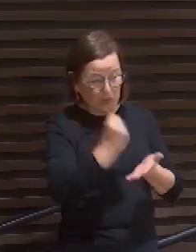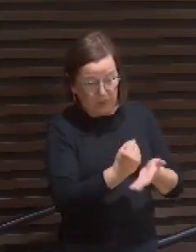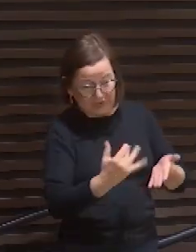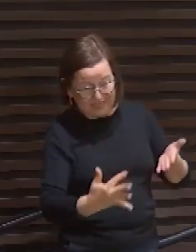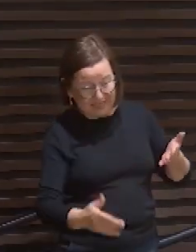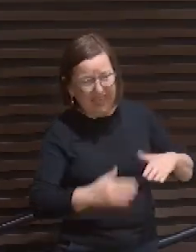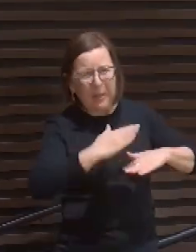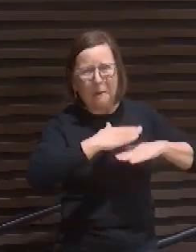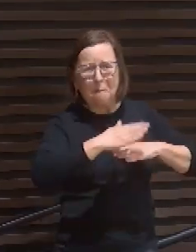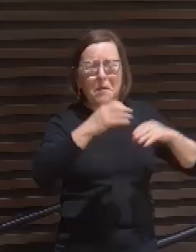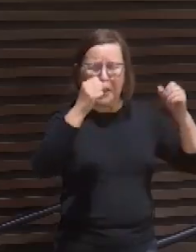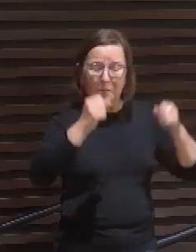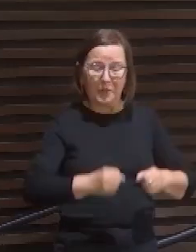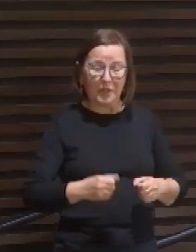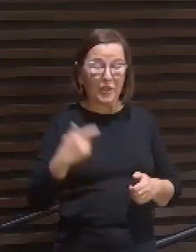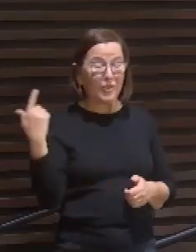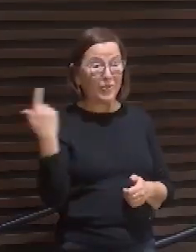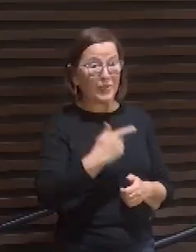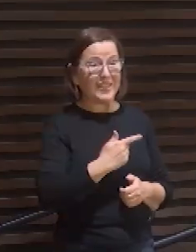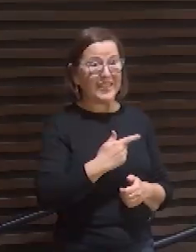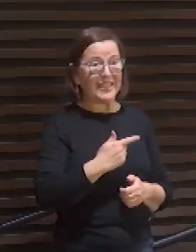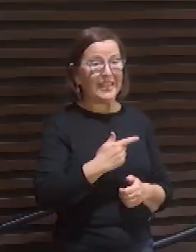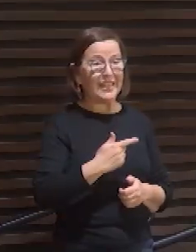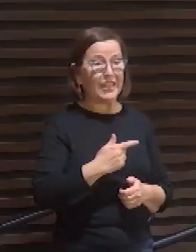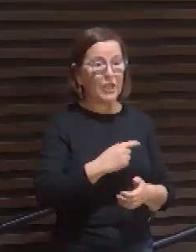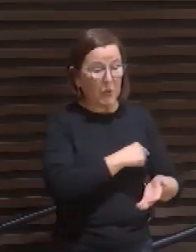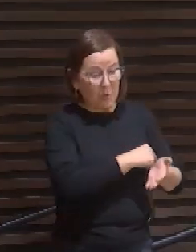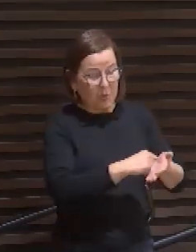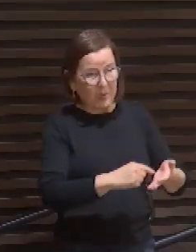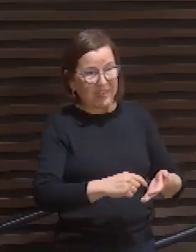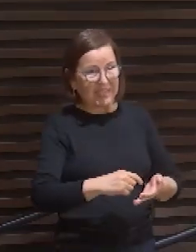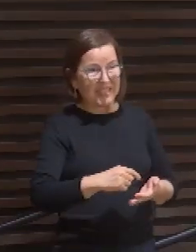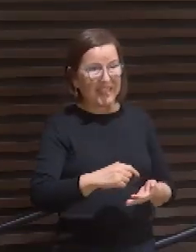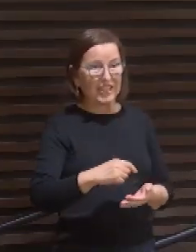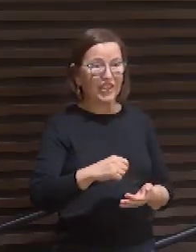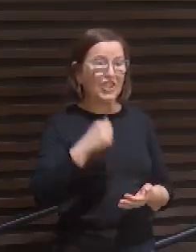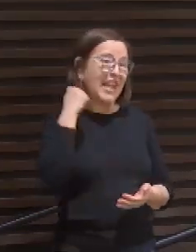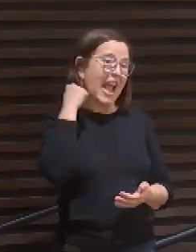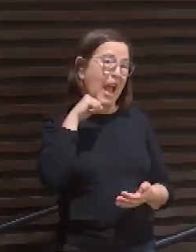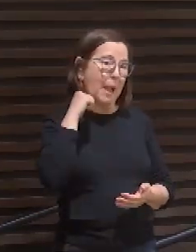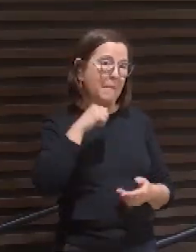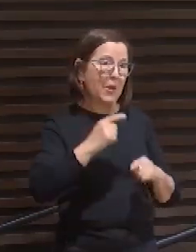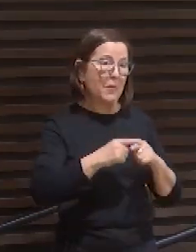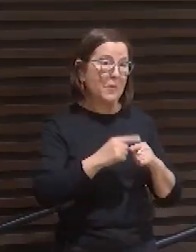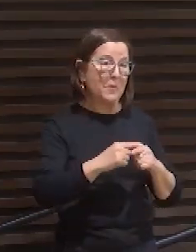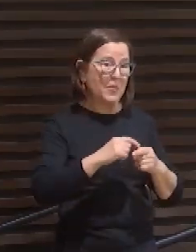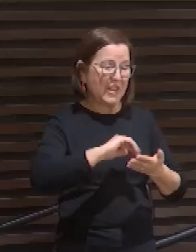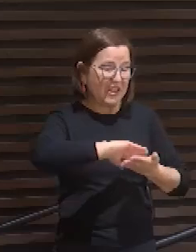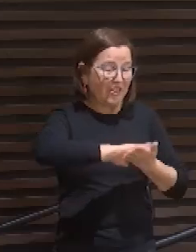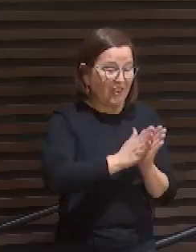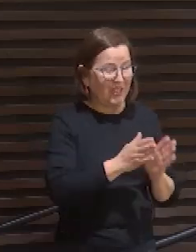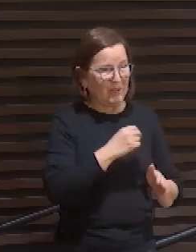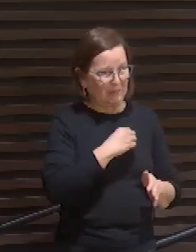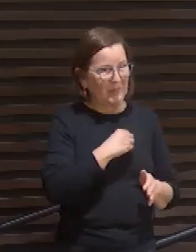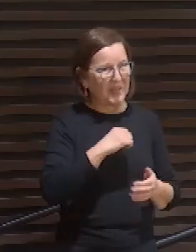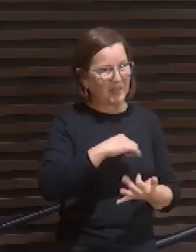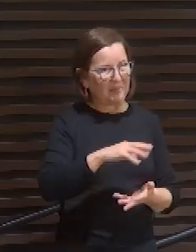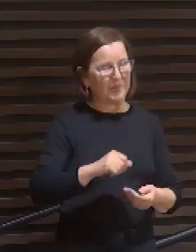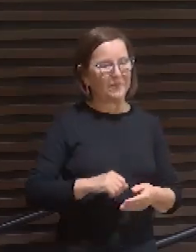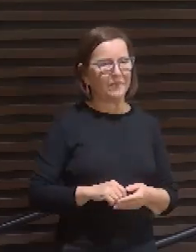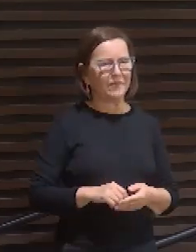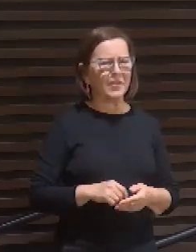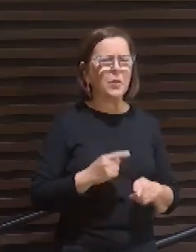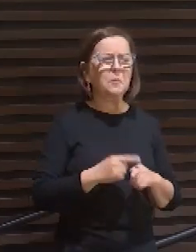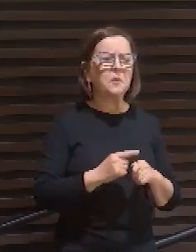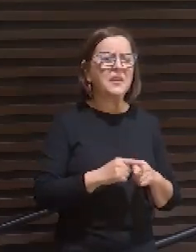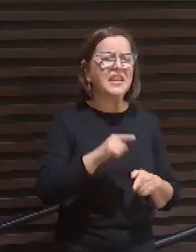do Cordeiro de Deus, que tira o pecado do mundo. Por que que você e eu